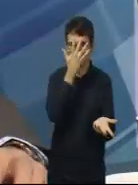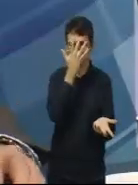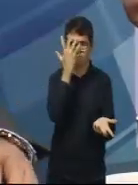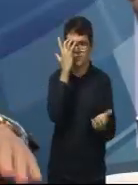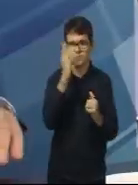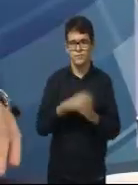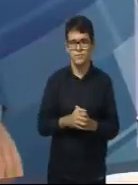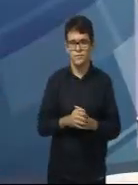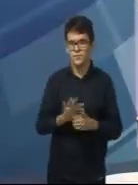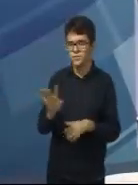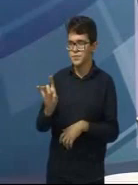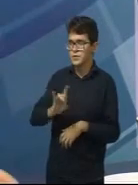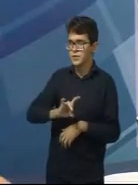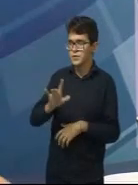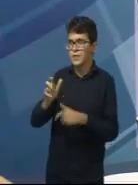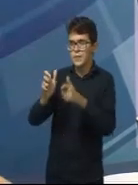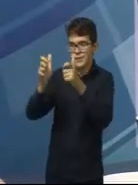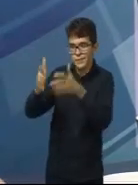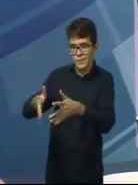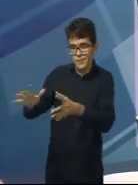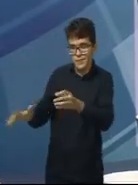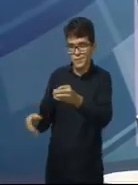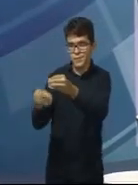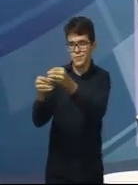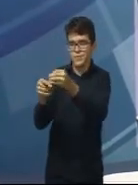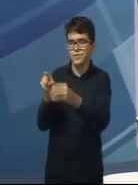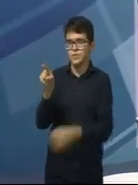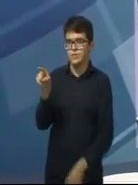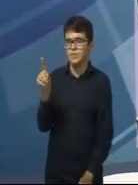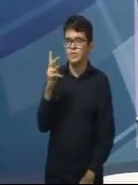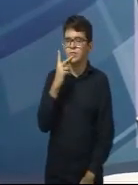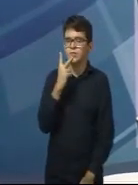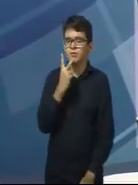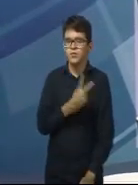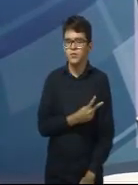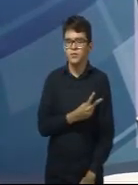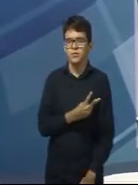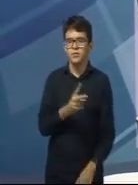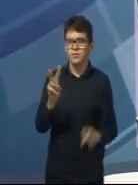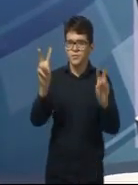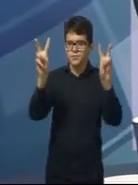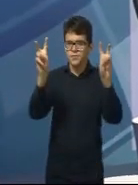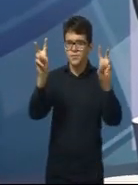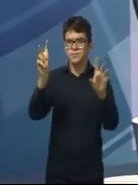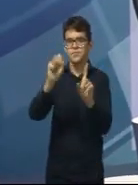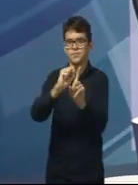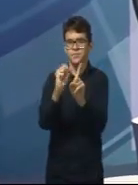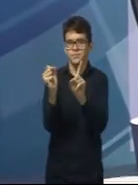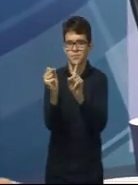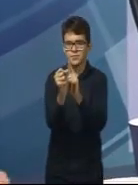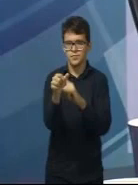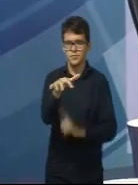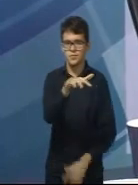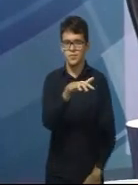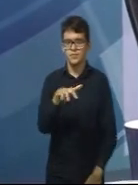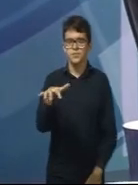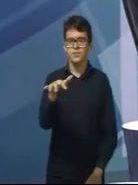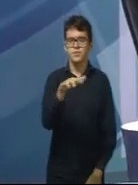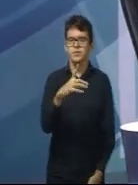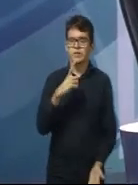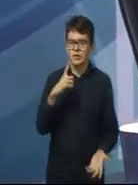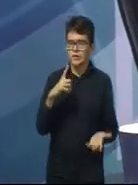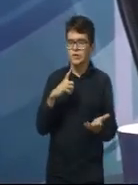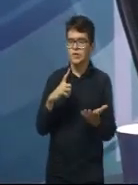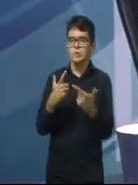só um comentário sobre, você falou do problema da discussão com a sociedade civil, do